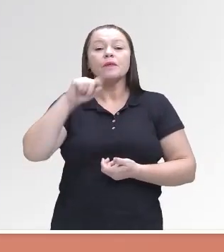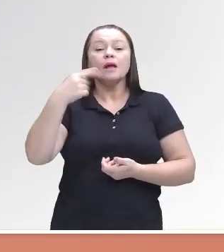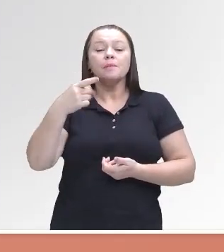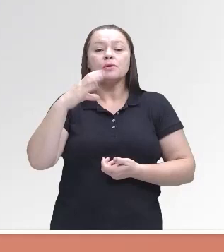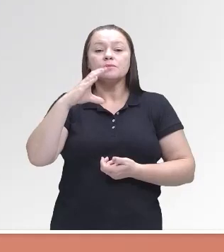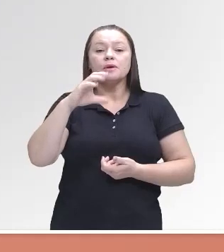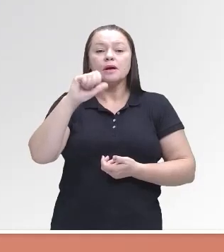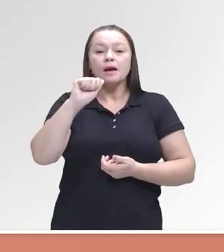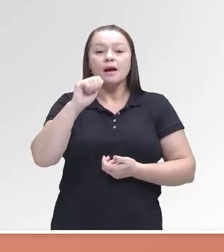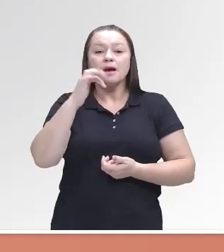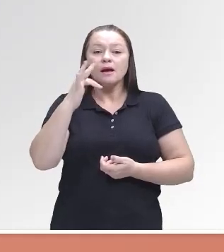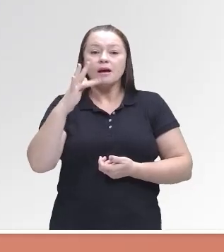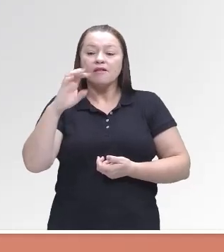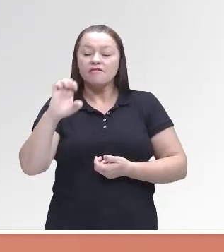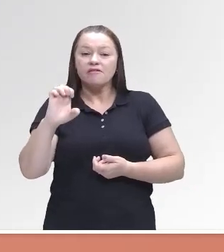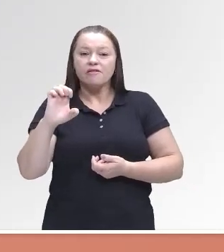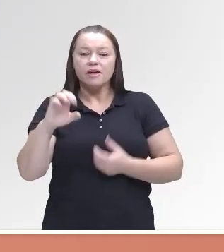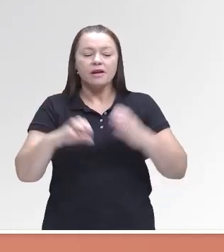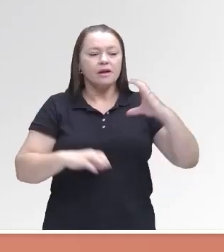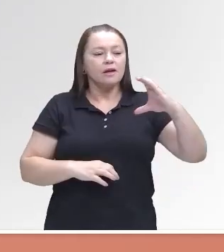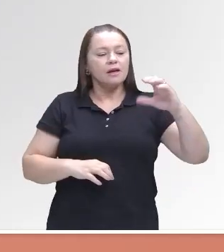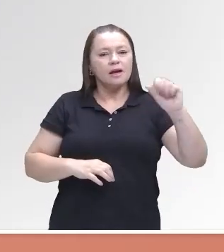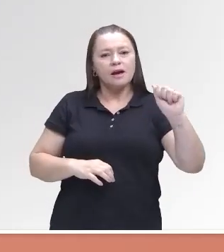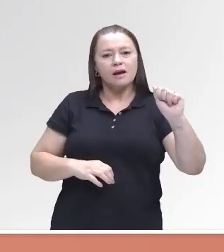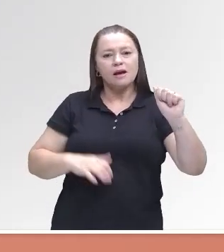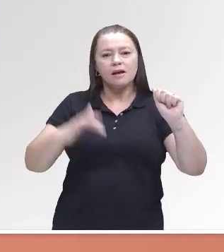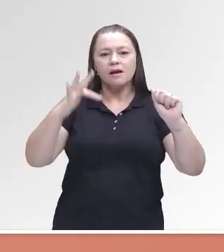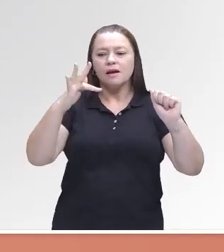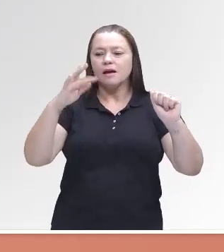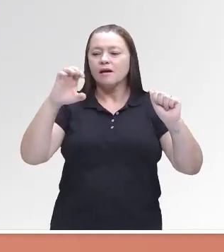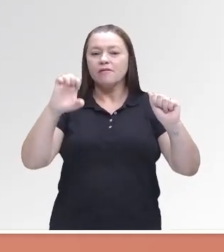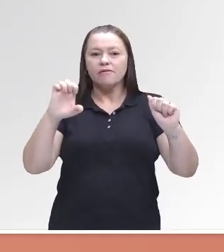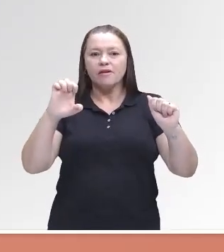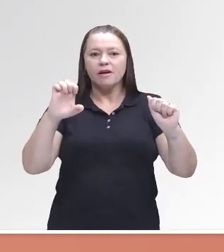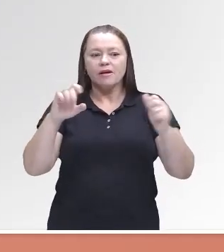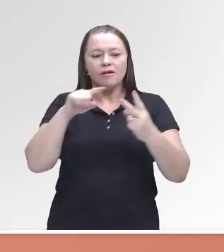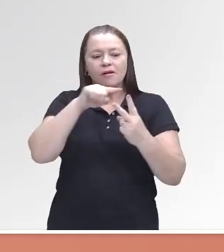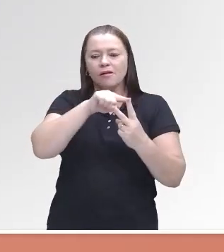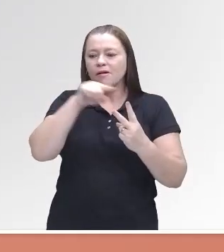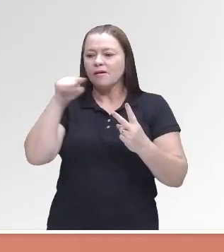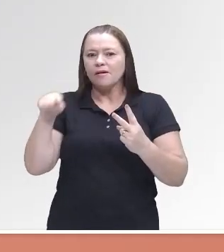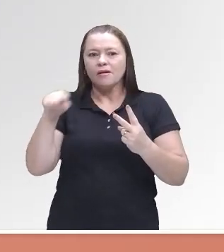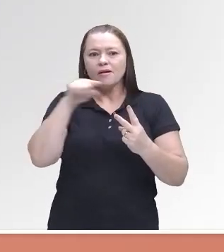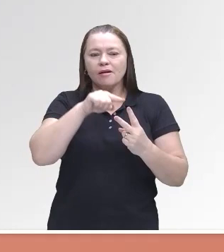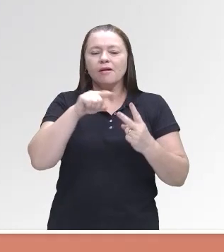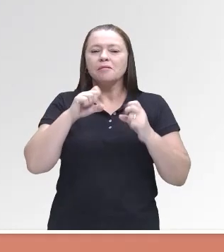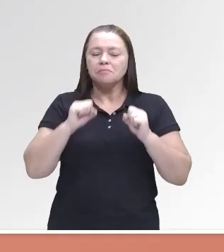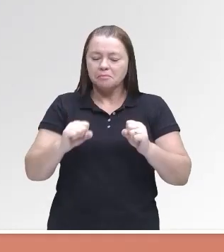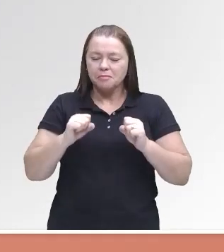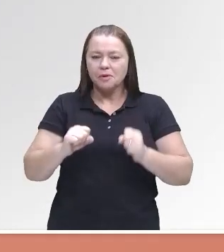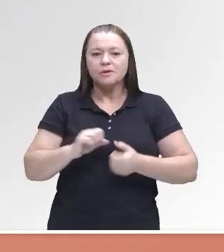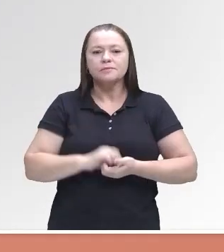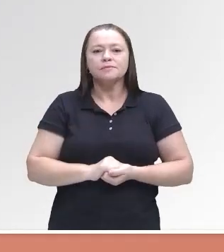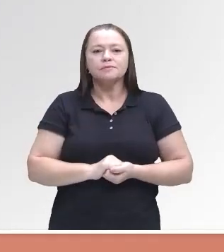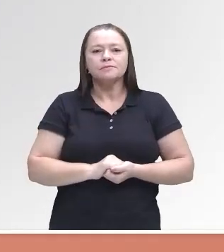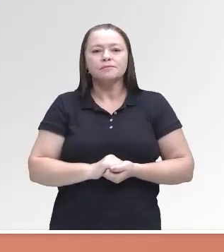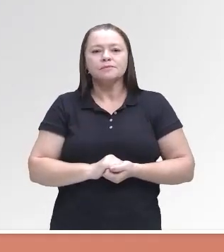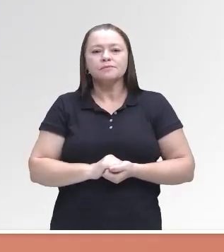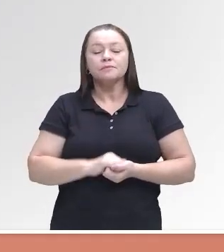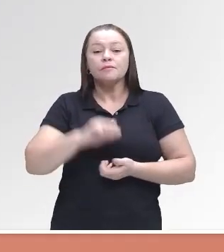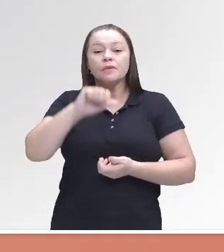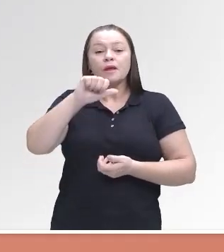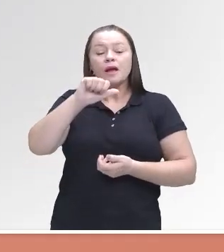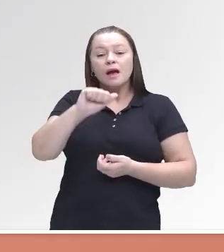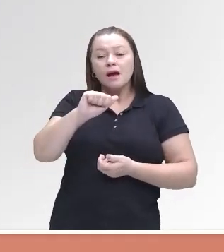Café. Na separação, café. 2 sílabas. Alô, Na